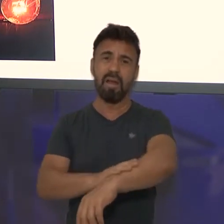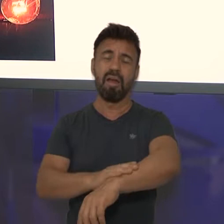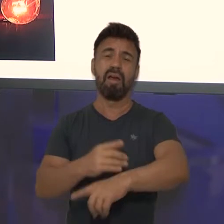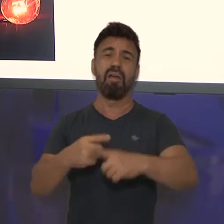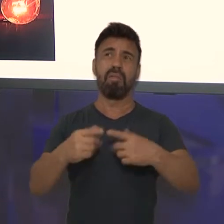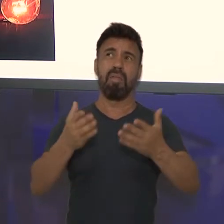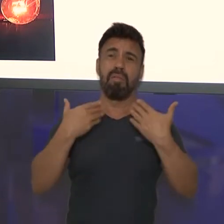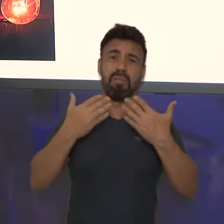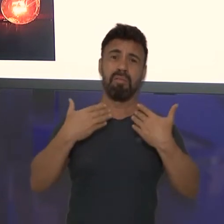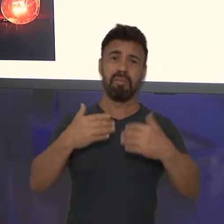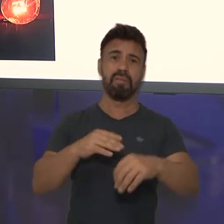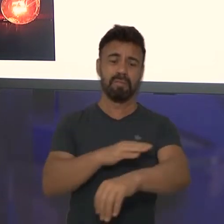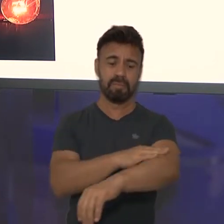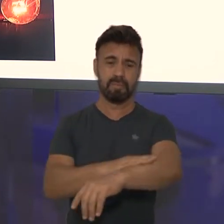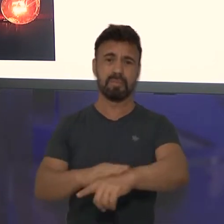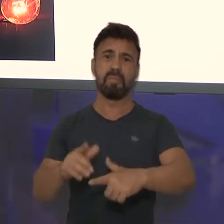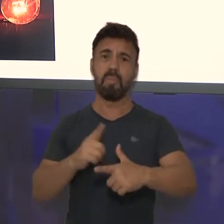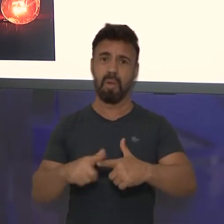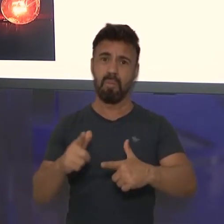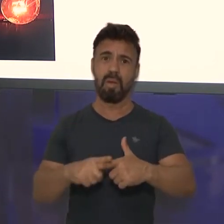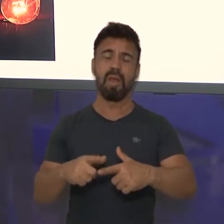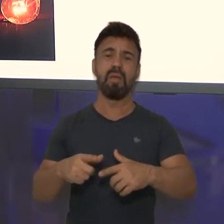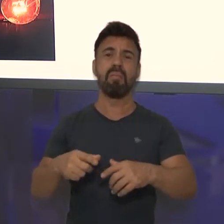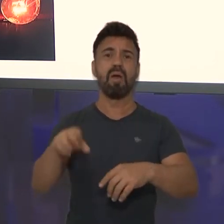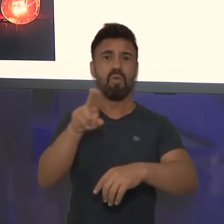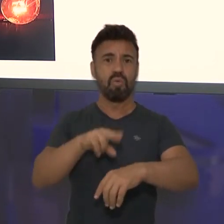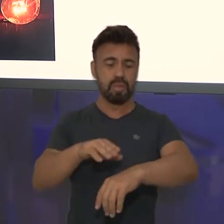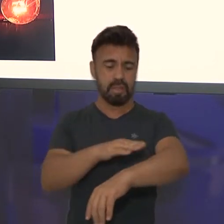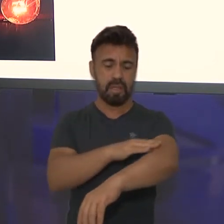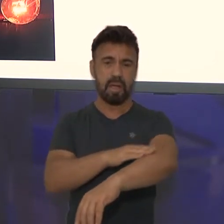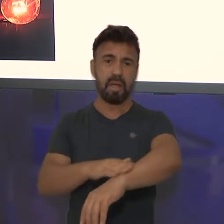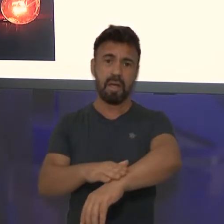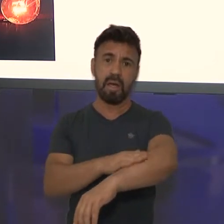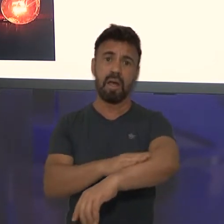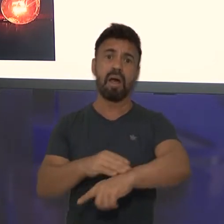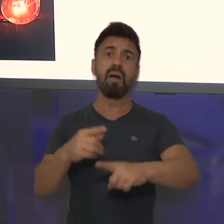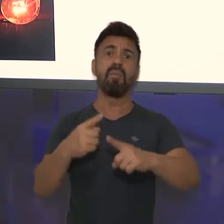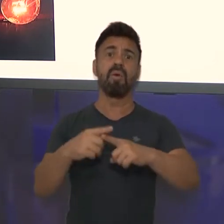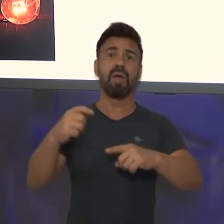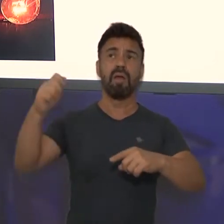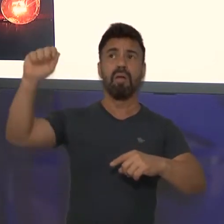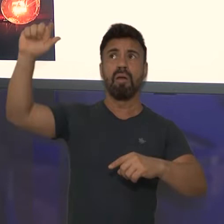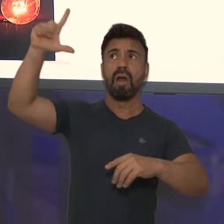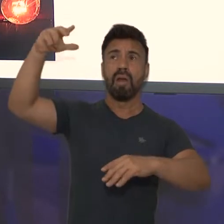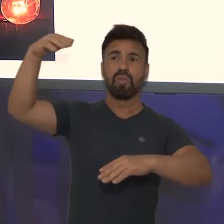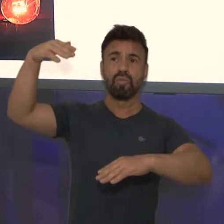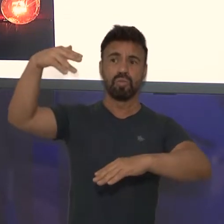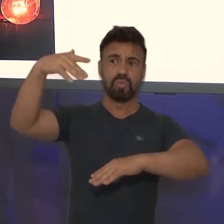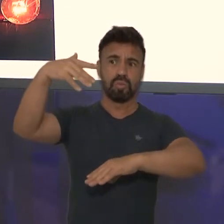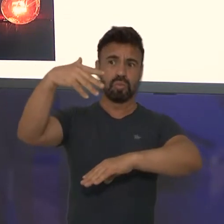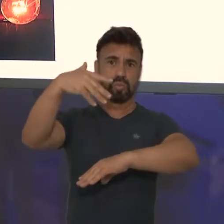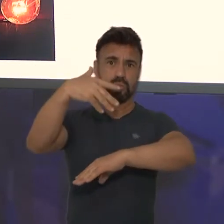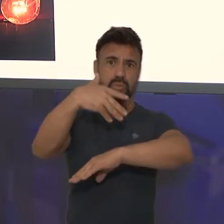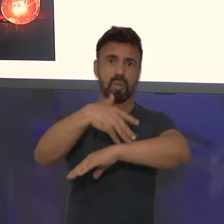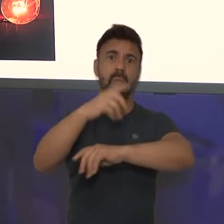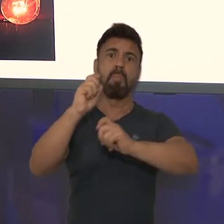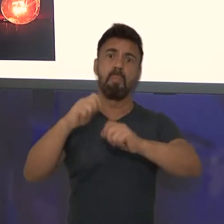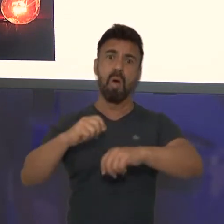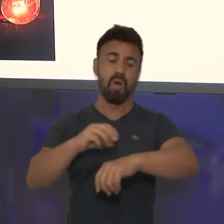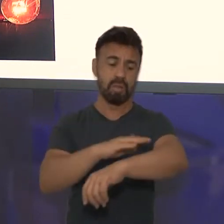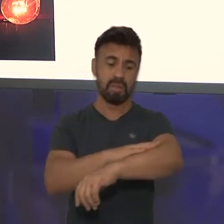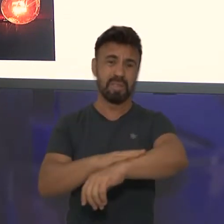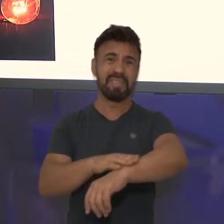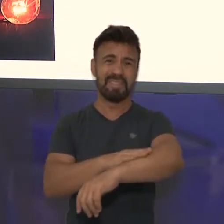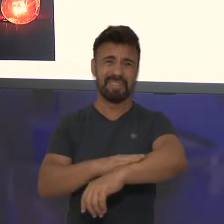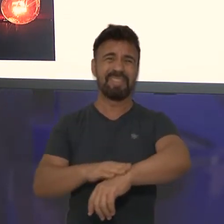trabalho, né? Então passa aí o protetor solar, porque essa radiação, ela realmente pode causar algumas queimaduras, algum tipo de